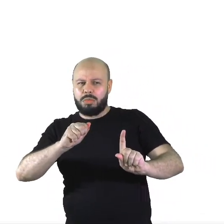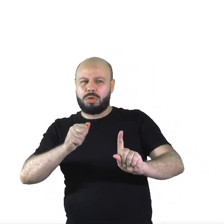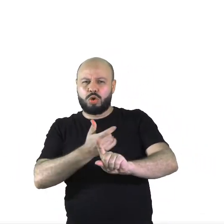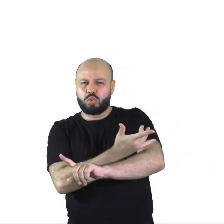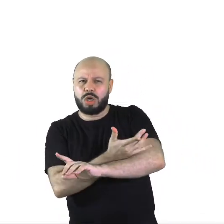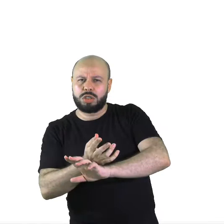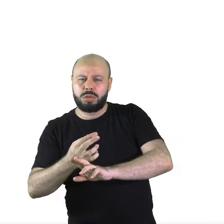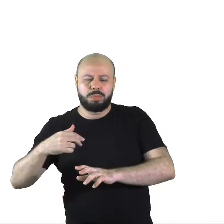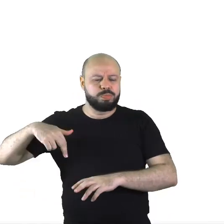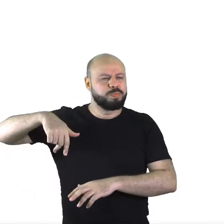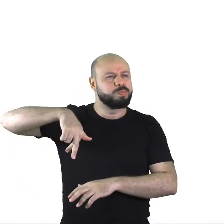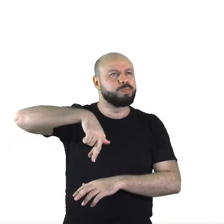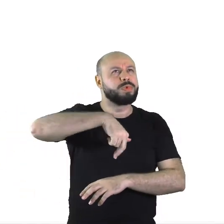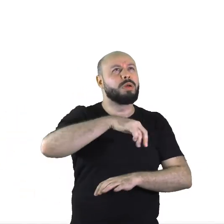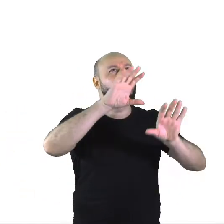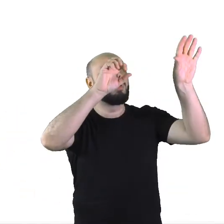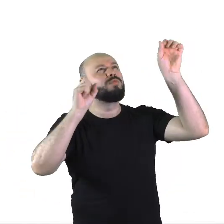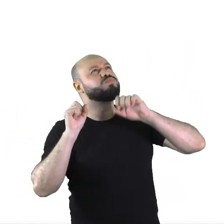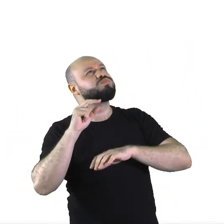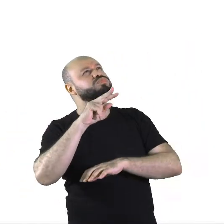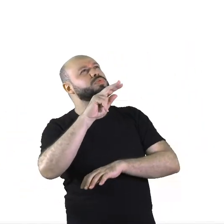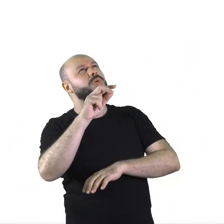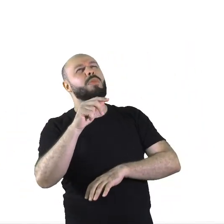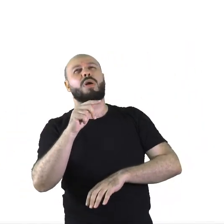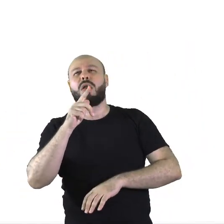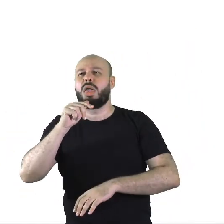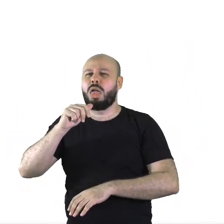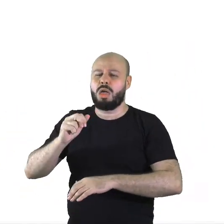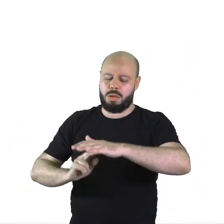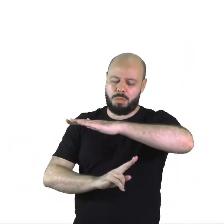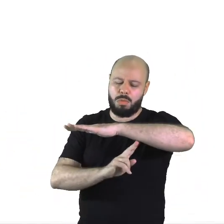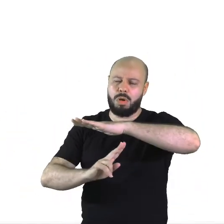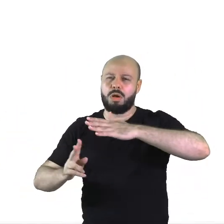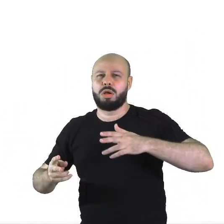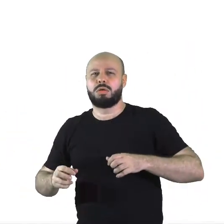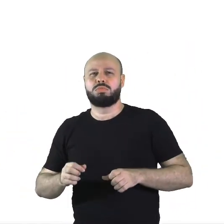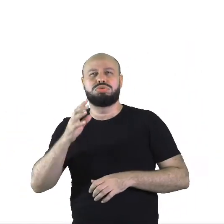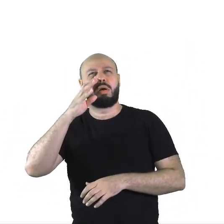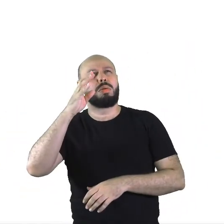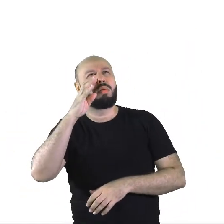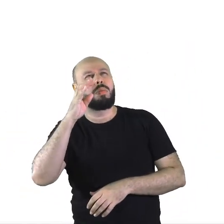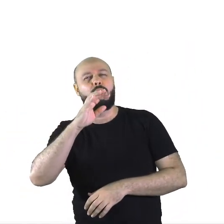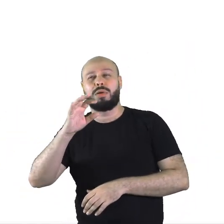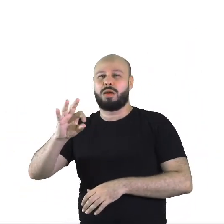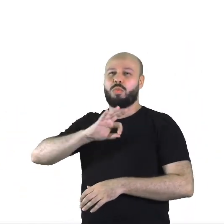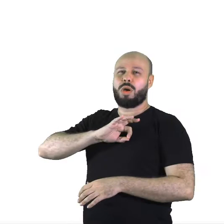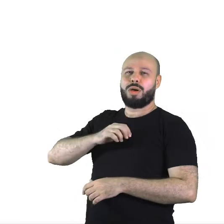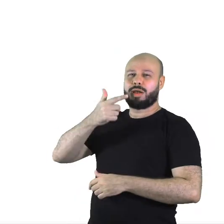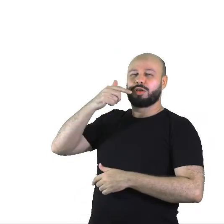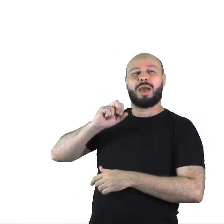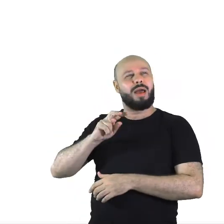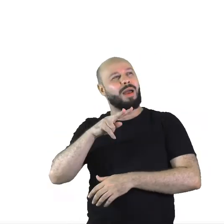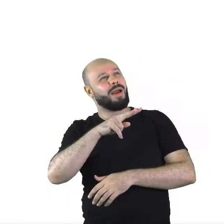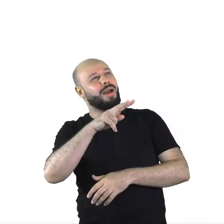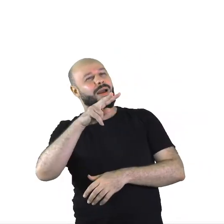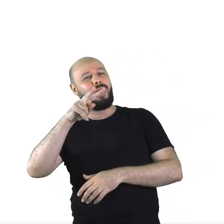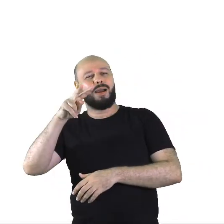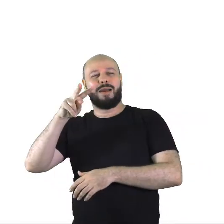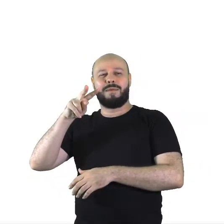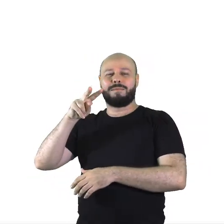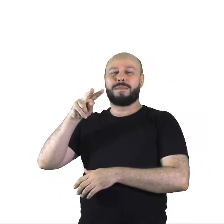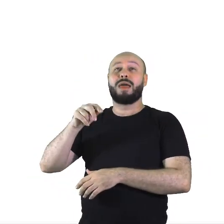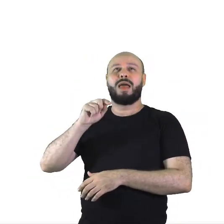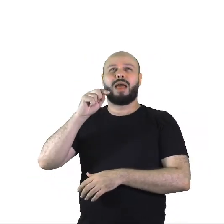né, vendo o céu, a água, a ponte. Então ela está admirando tudo, né, o guarda que sorri, a menina que pega